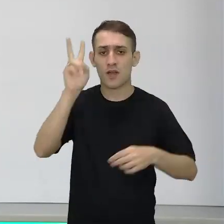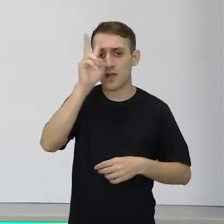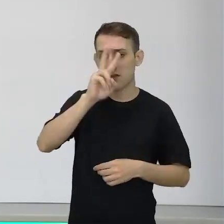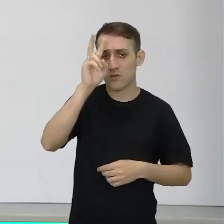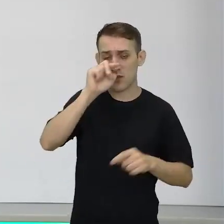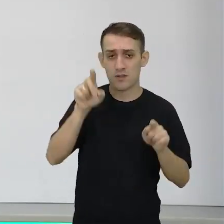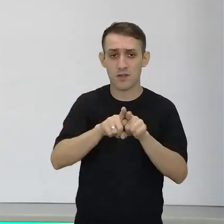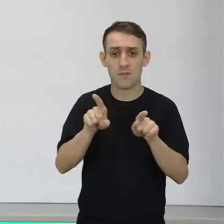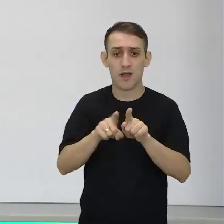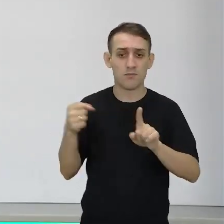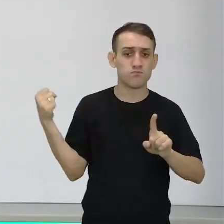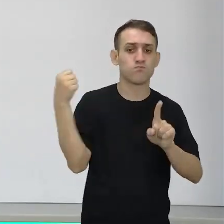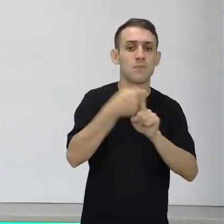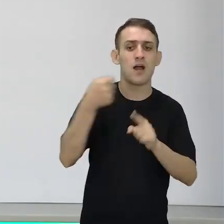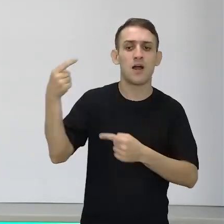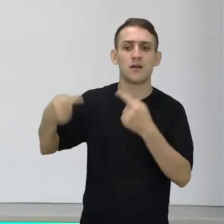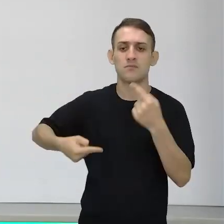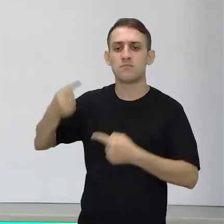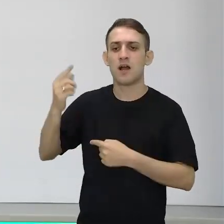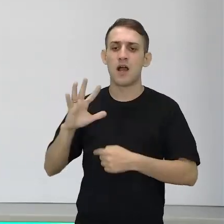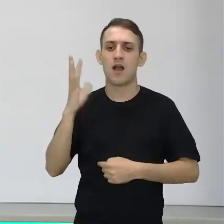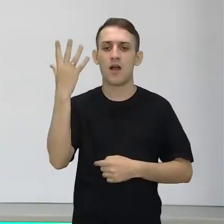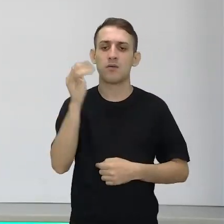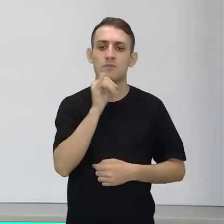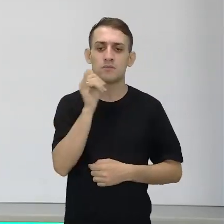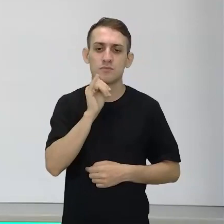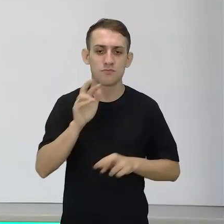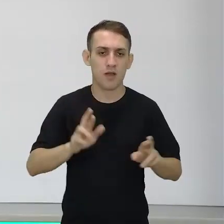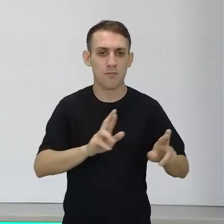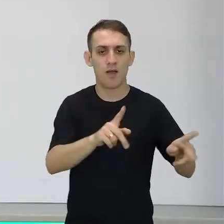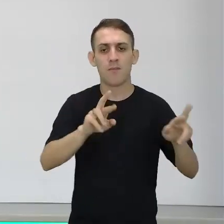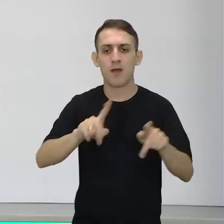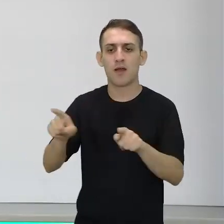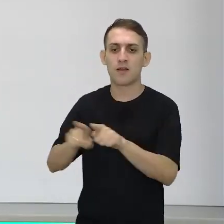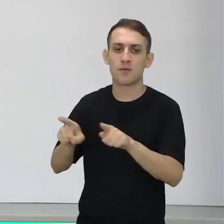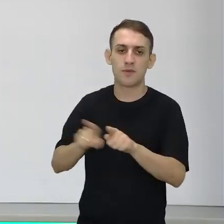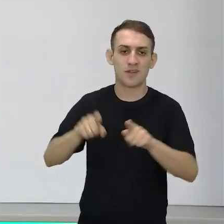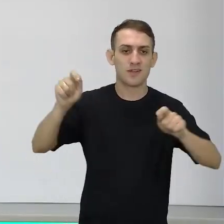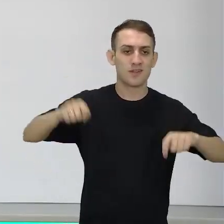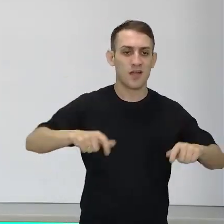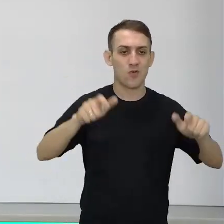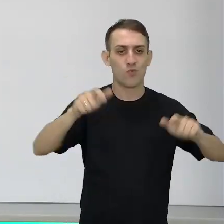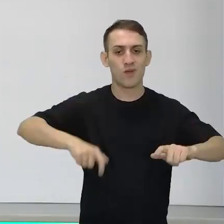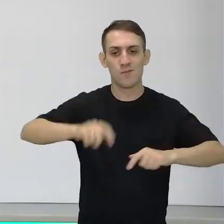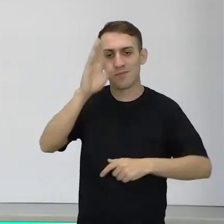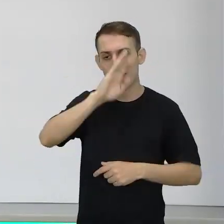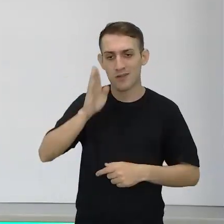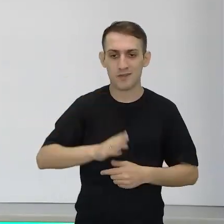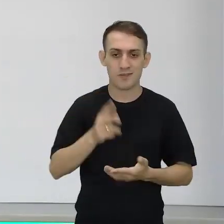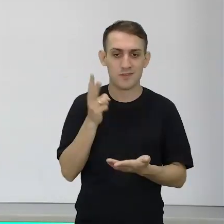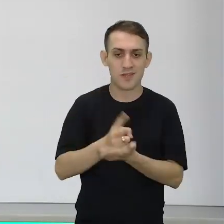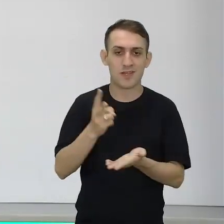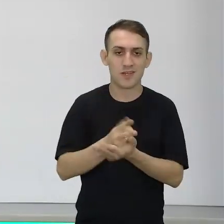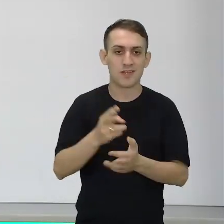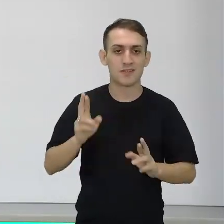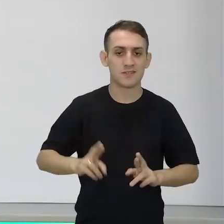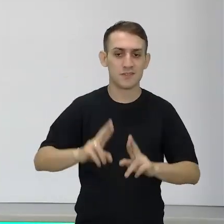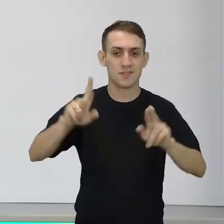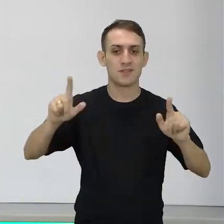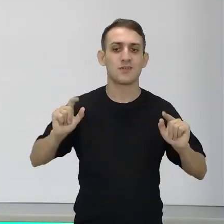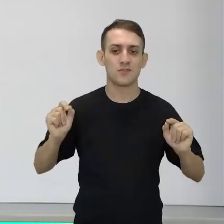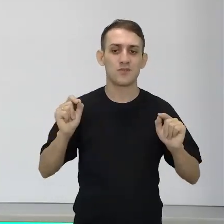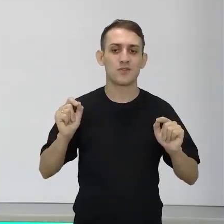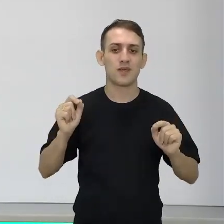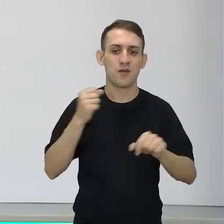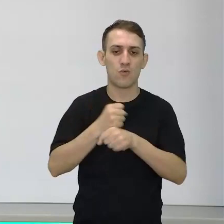os impactos políticos aí para diferenciar e deixar esse território brasileiro cada vez diferente aí no